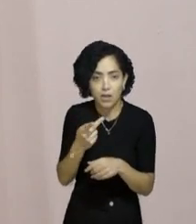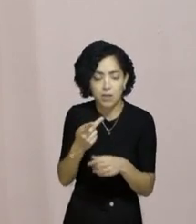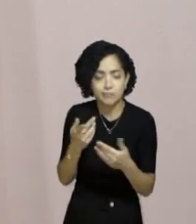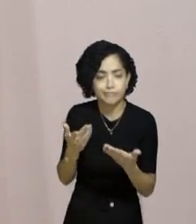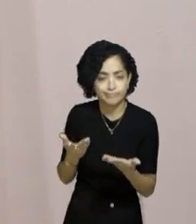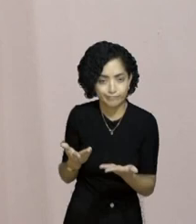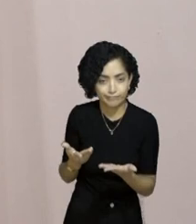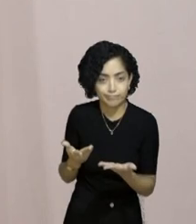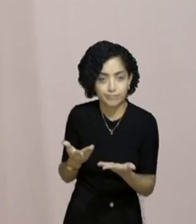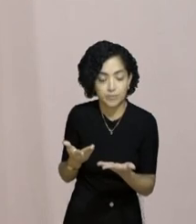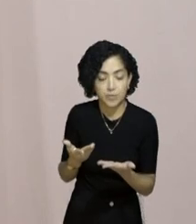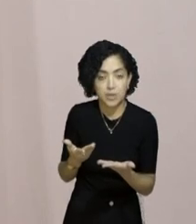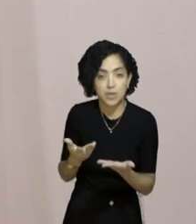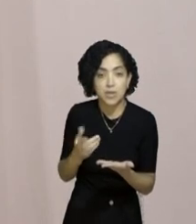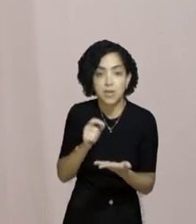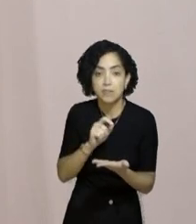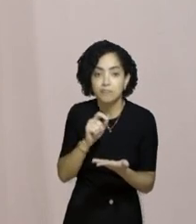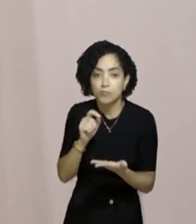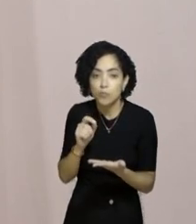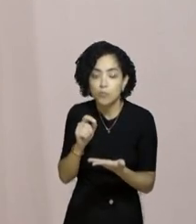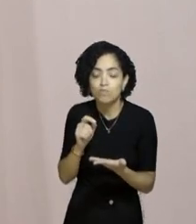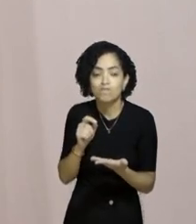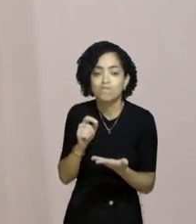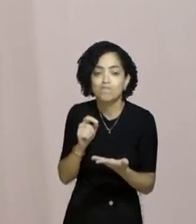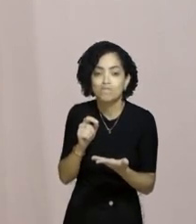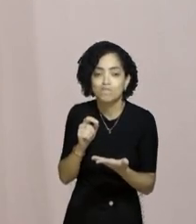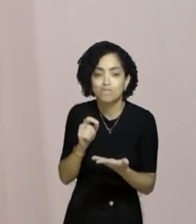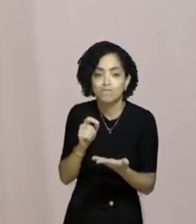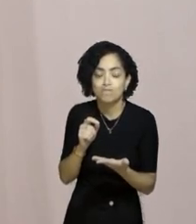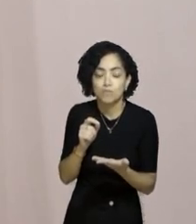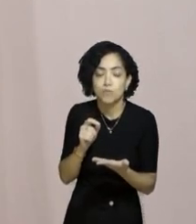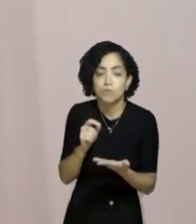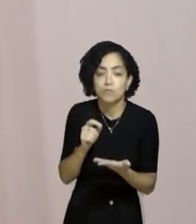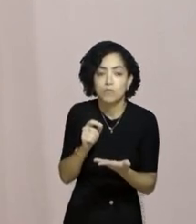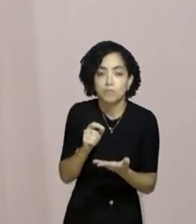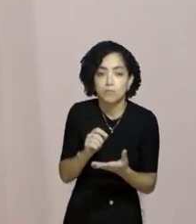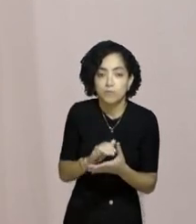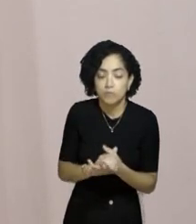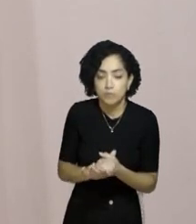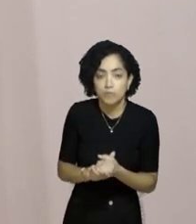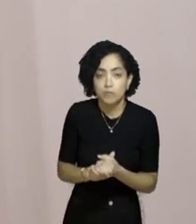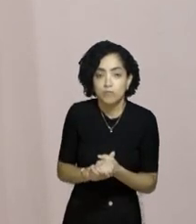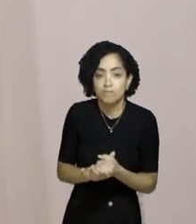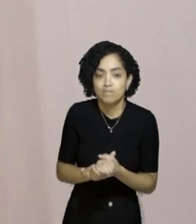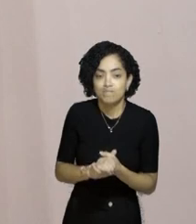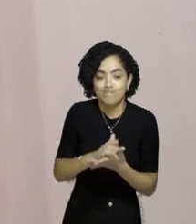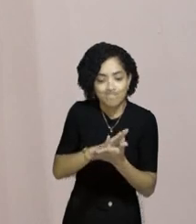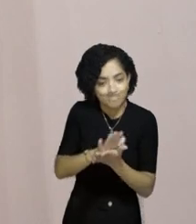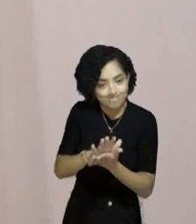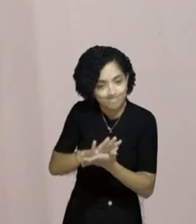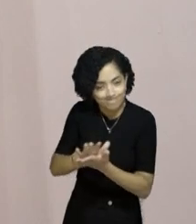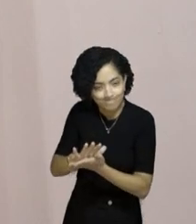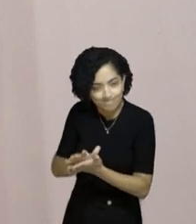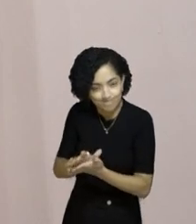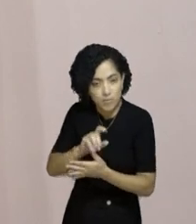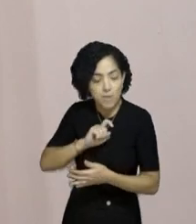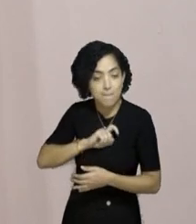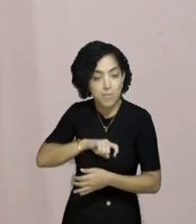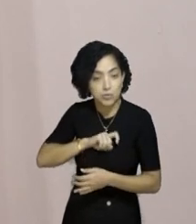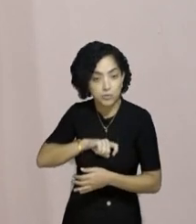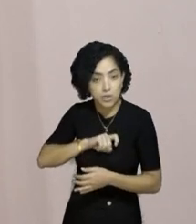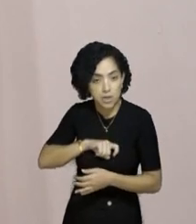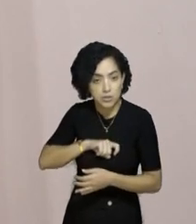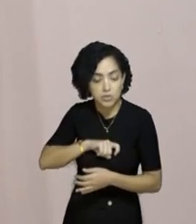mínimo é diabólico é de uma crueldade sem tamanho porque a